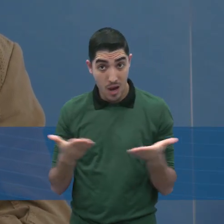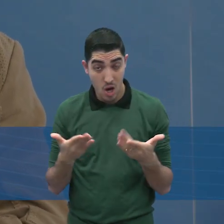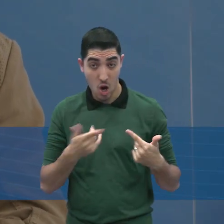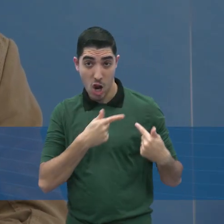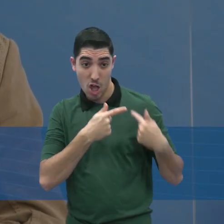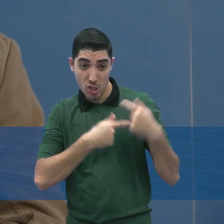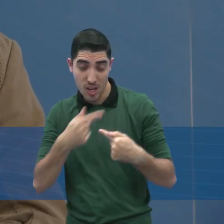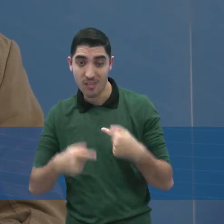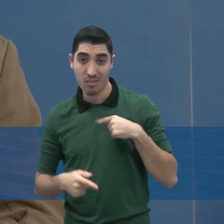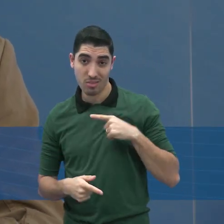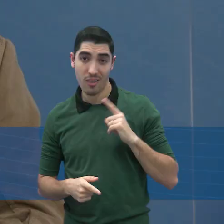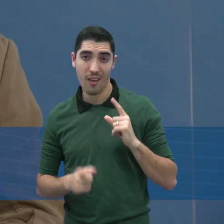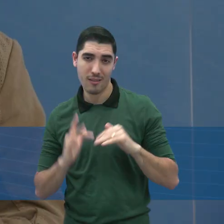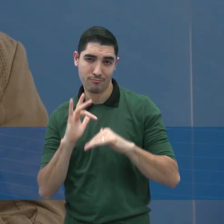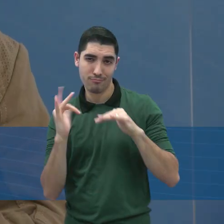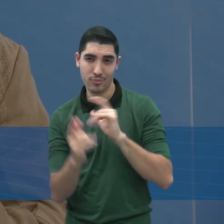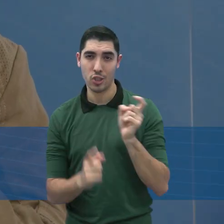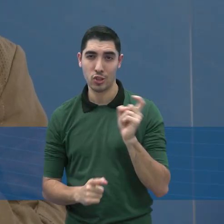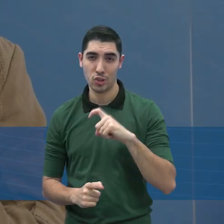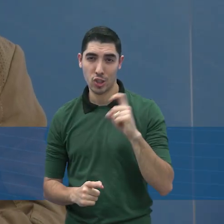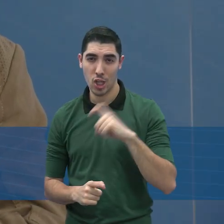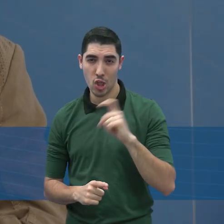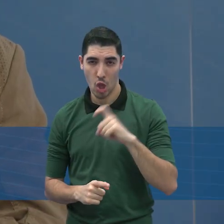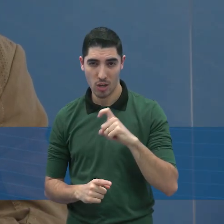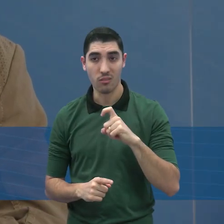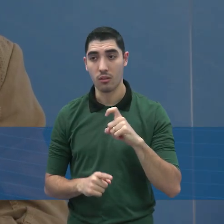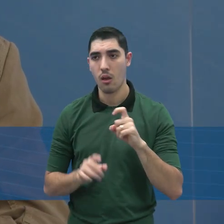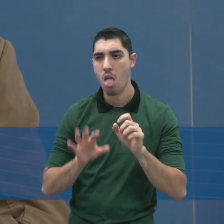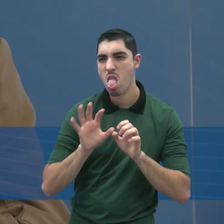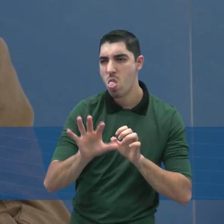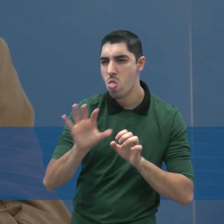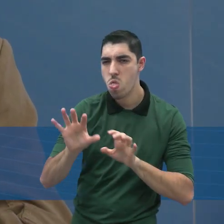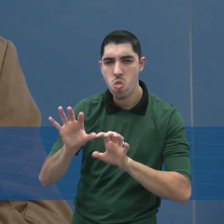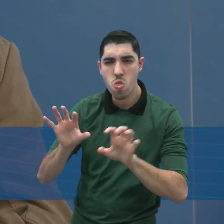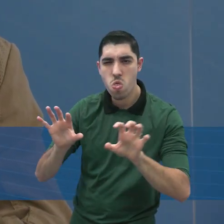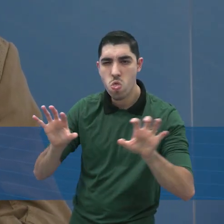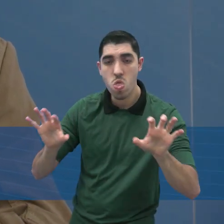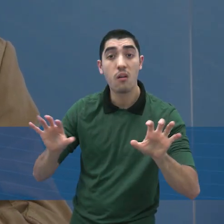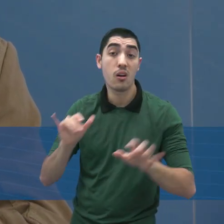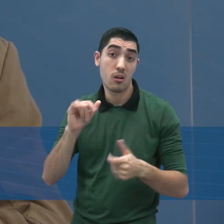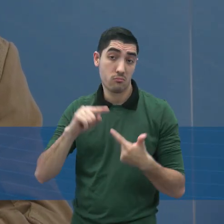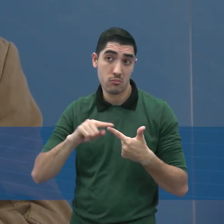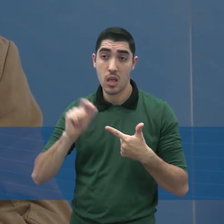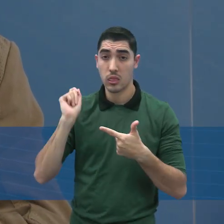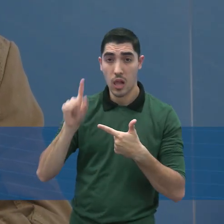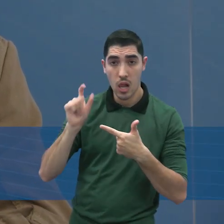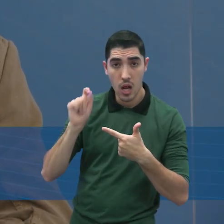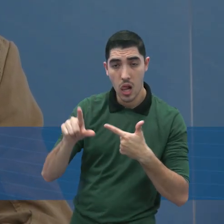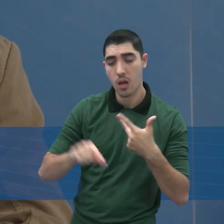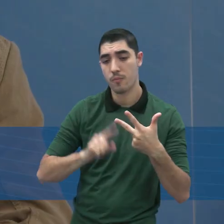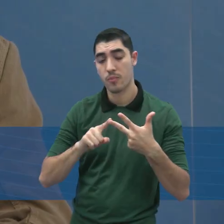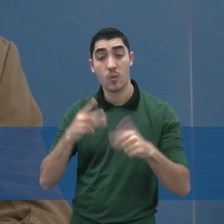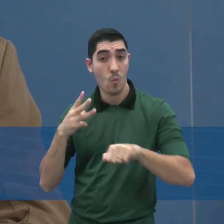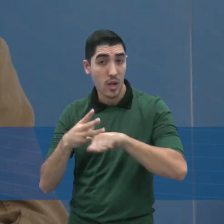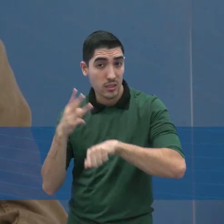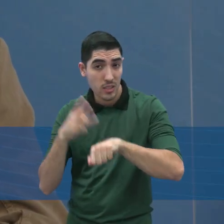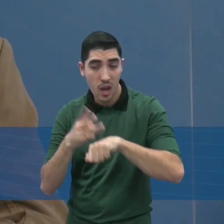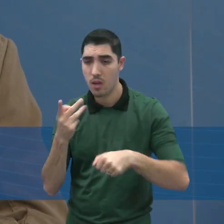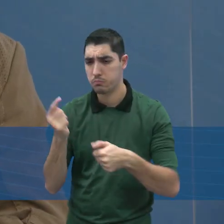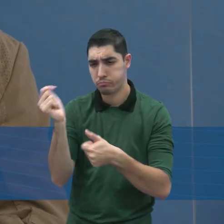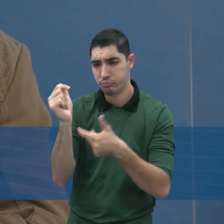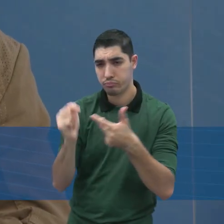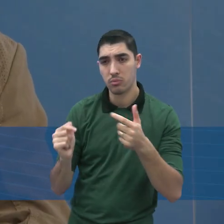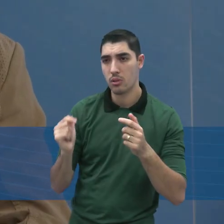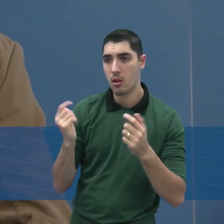TikTok acaba gerando grandes influências, ou o Telegram, o WhatsApp, nas nossas informações, que